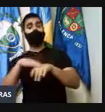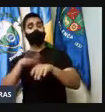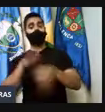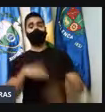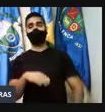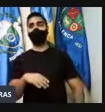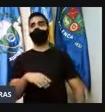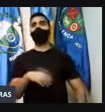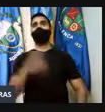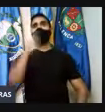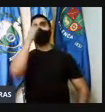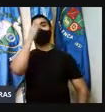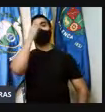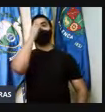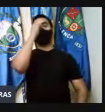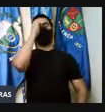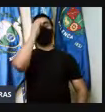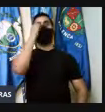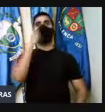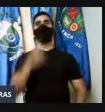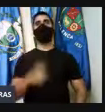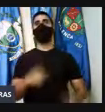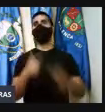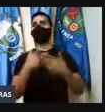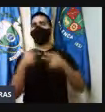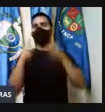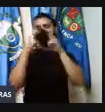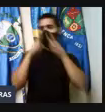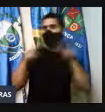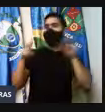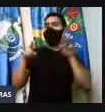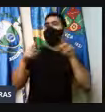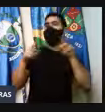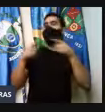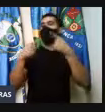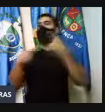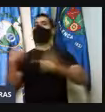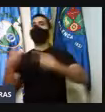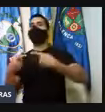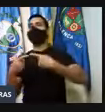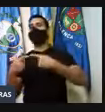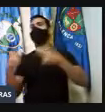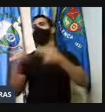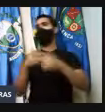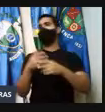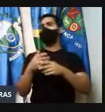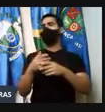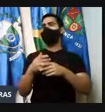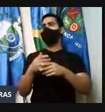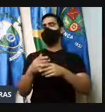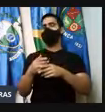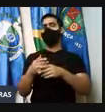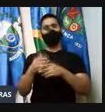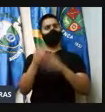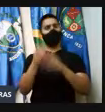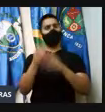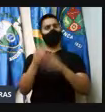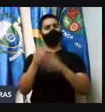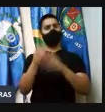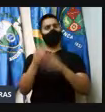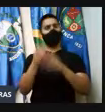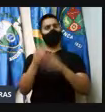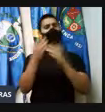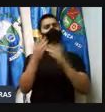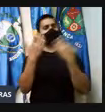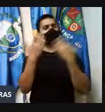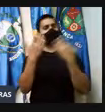E isso é uma visão política louvável, porque vi um secretário de